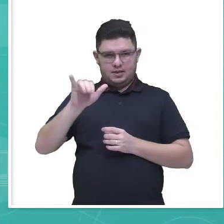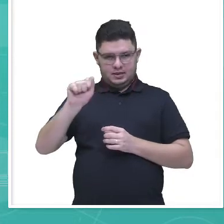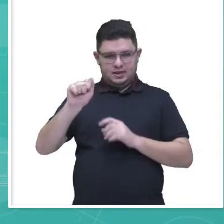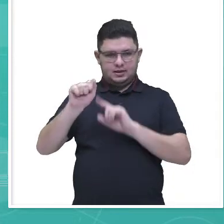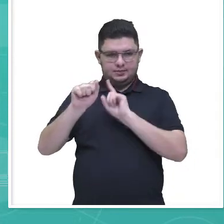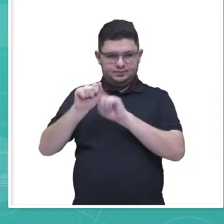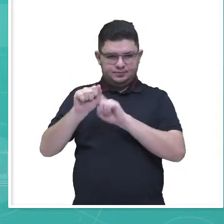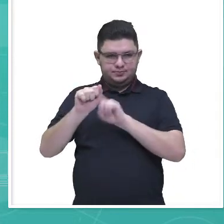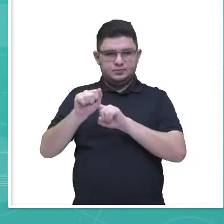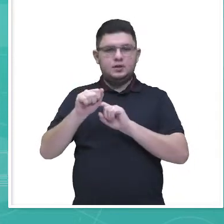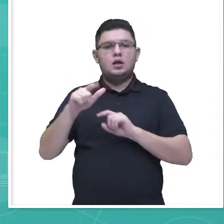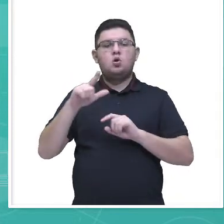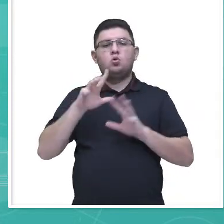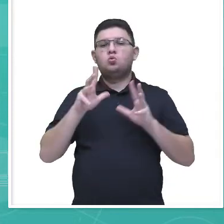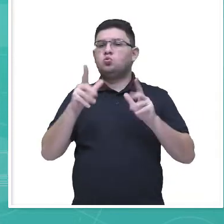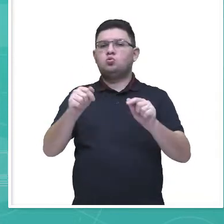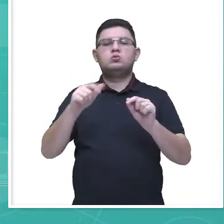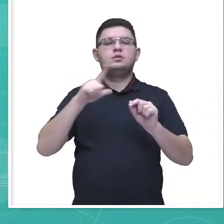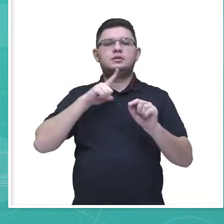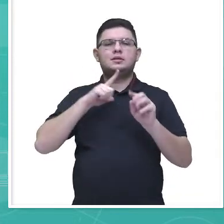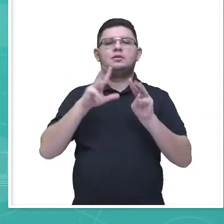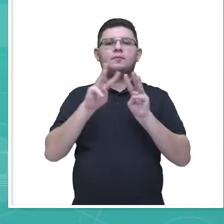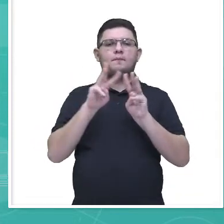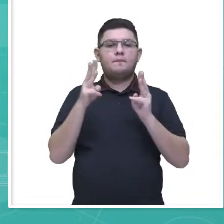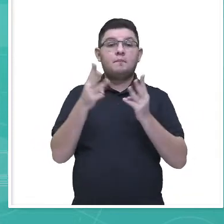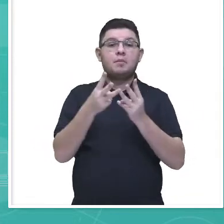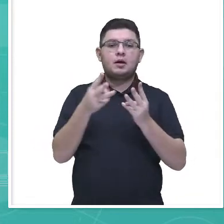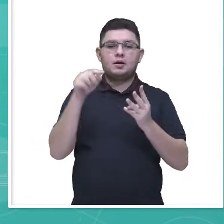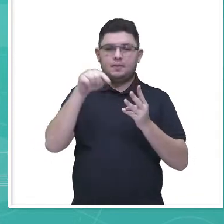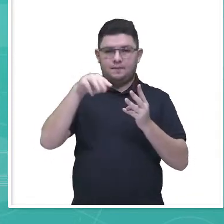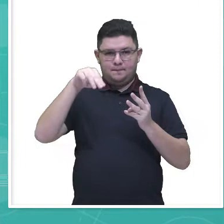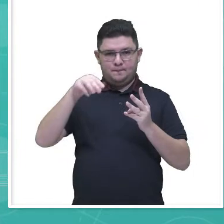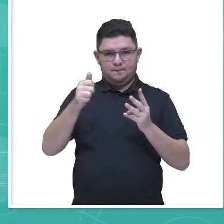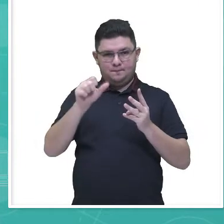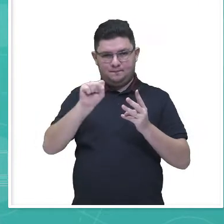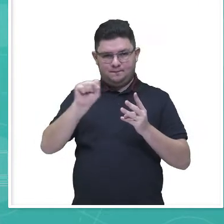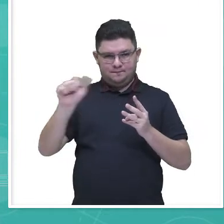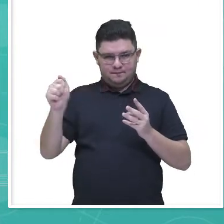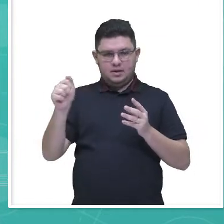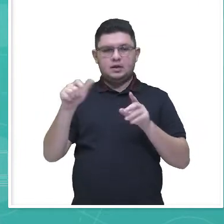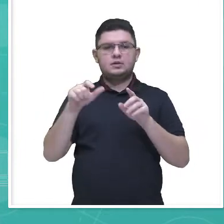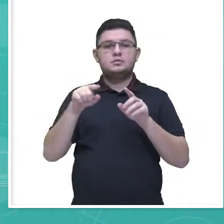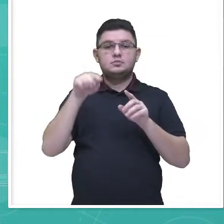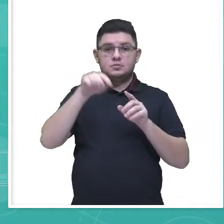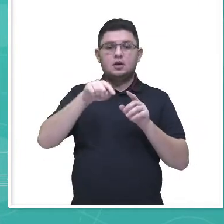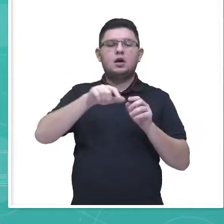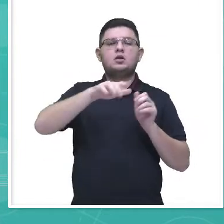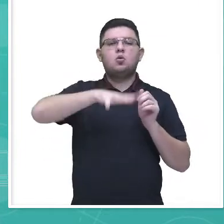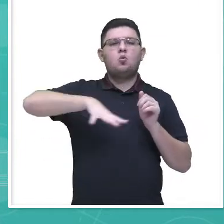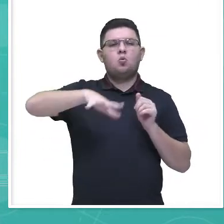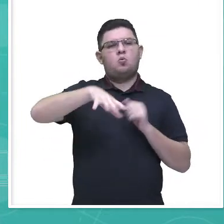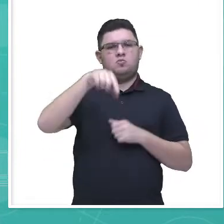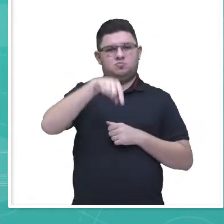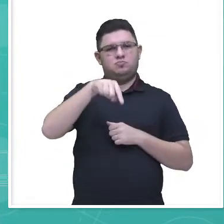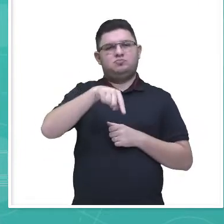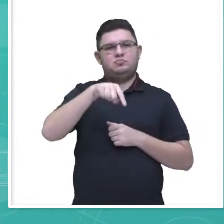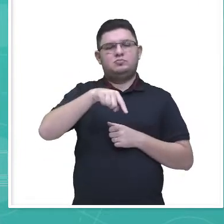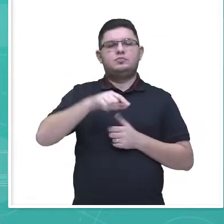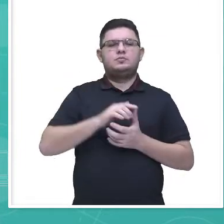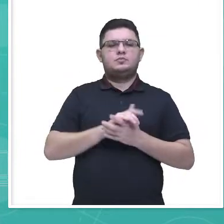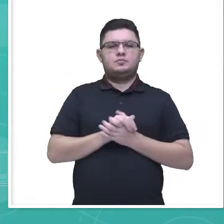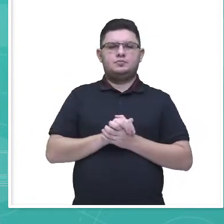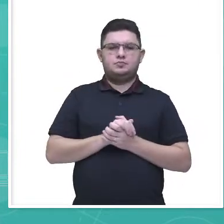é tudo aquilo que tem massa e ocupa um lugar no espaço. Então, olha